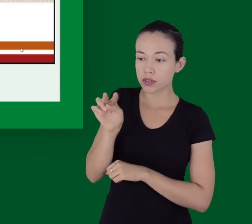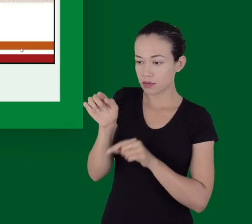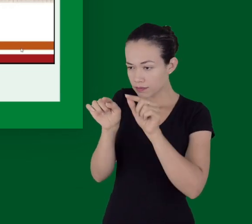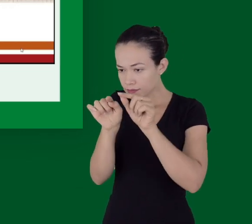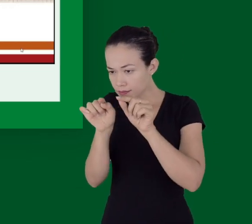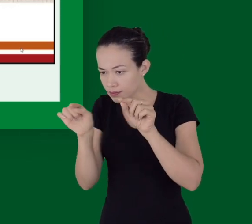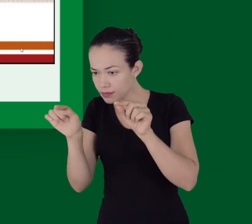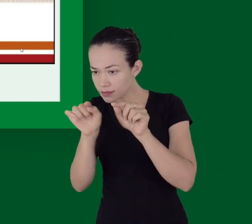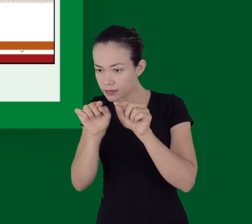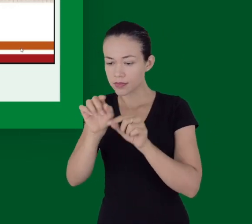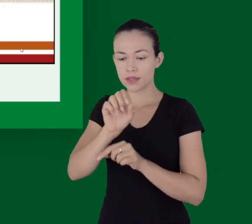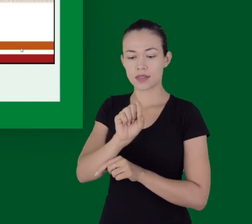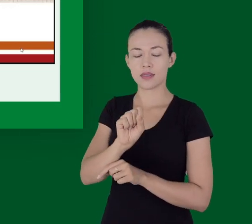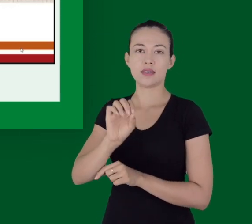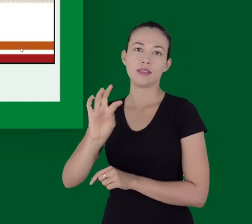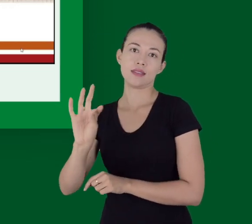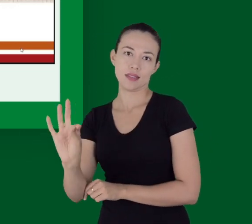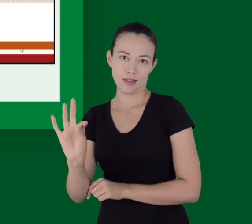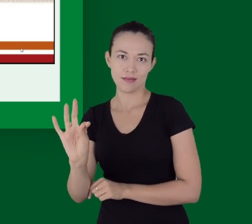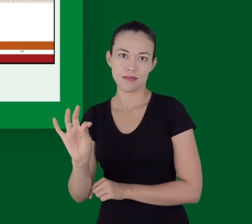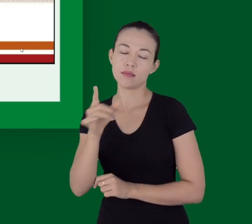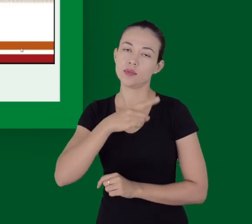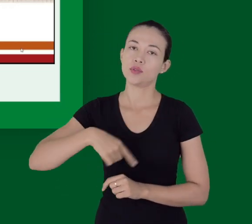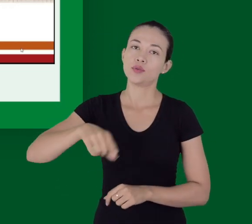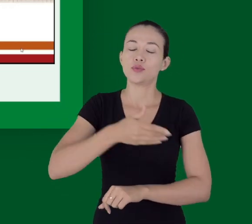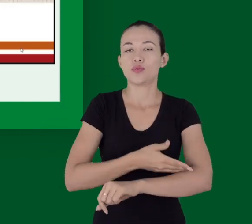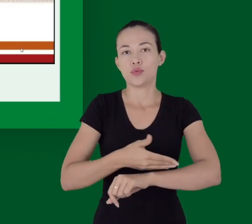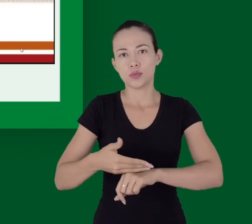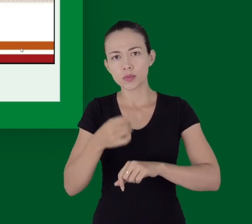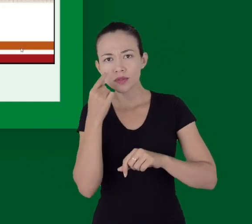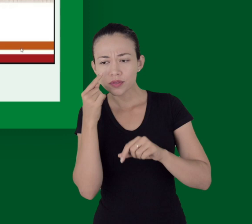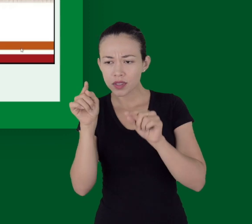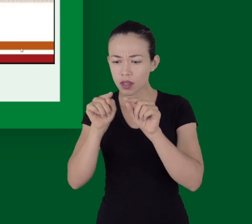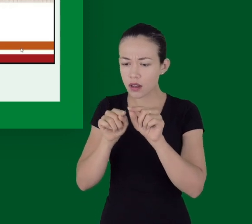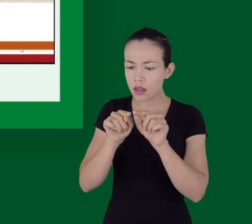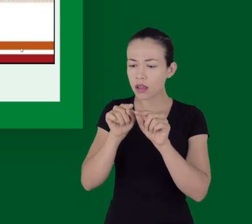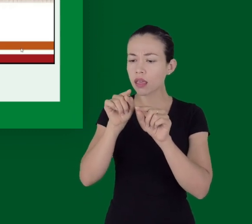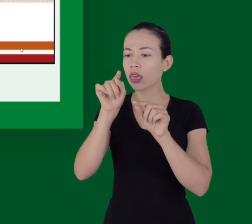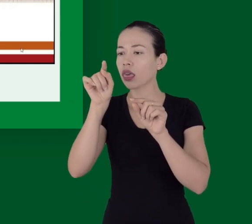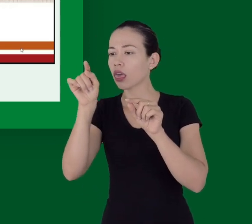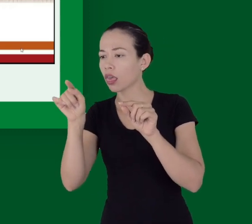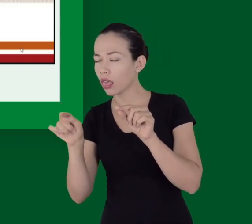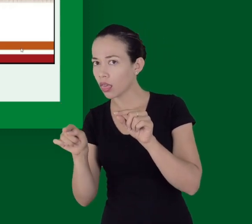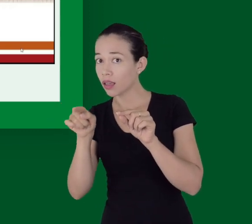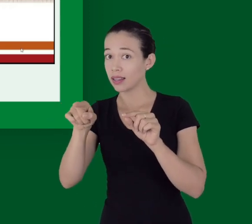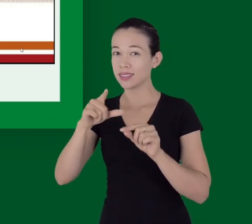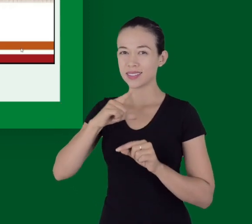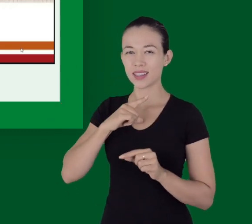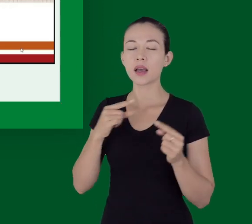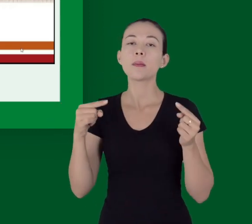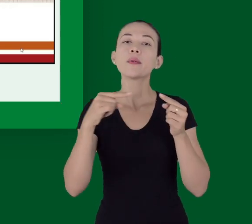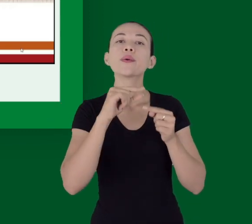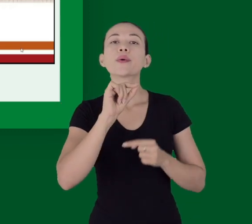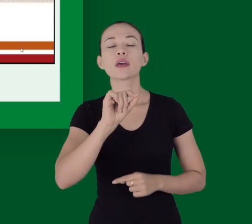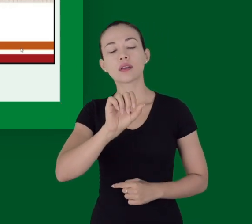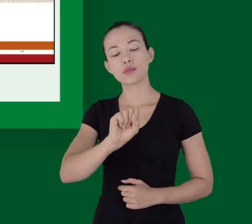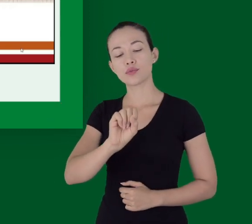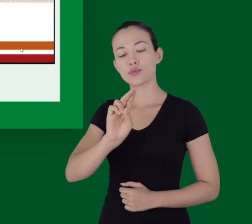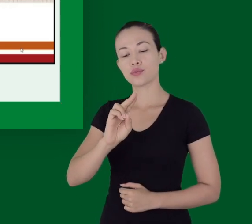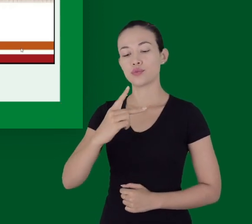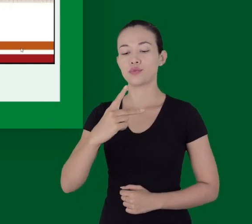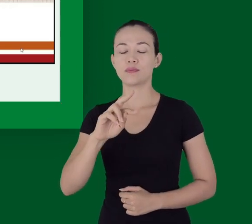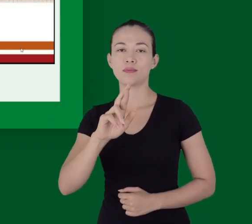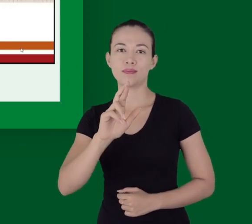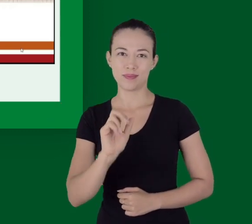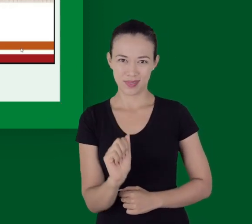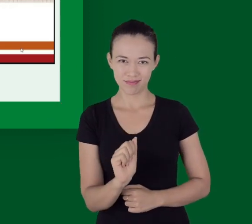vai lá em cima e vai lá embaixo. Depois dela, a gente tem o ST. Se ele estiver acima da linha de base, né, que a gente considera o